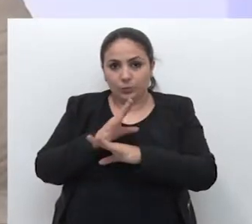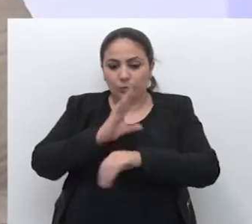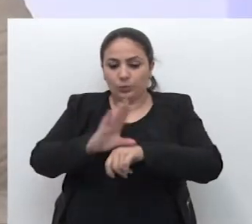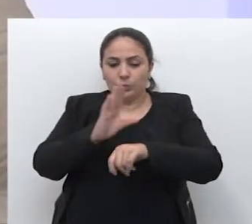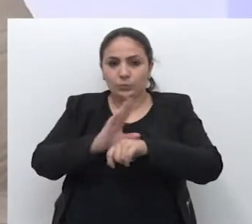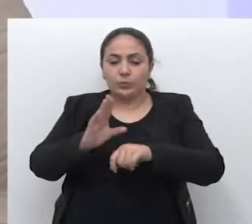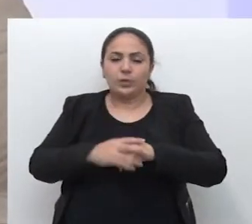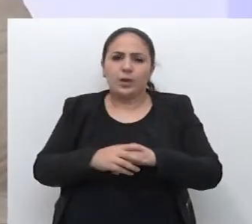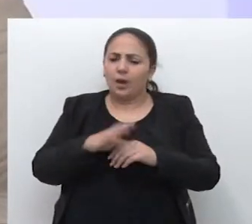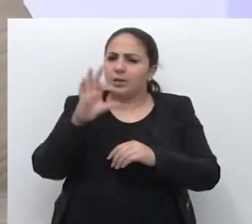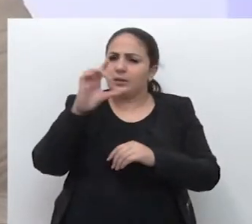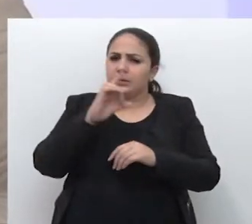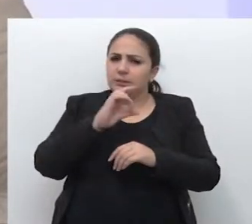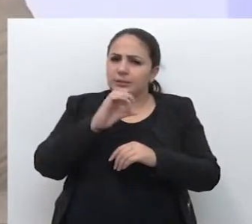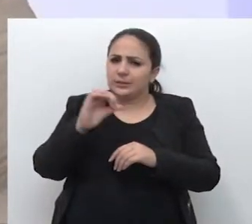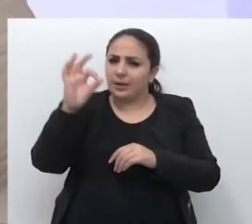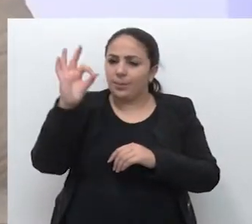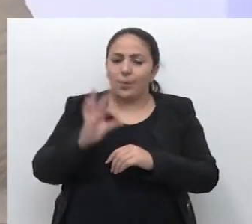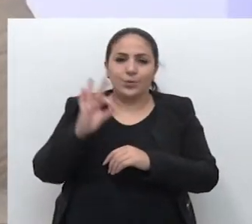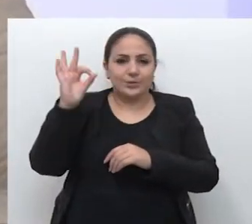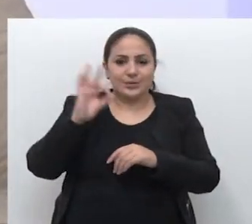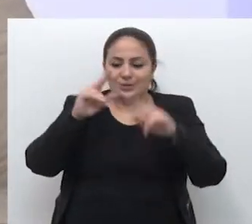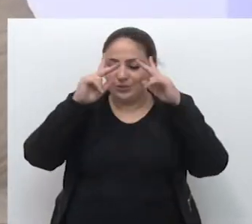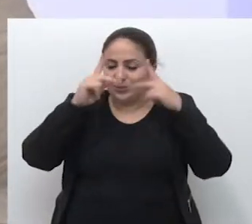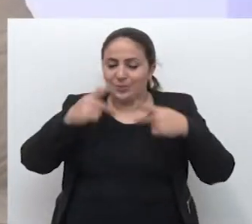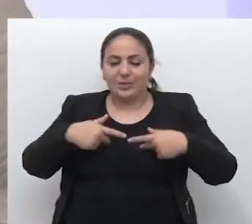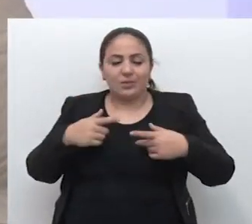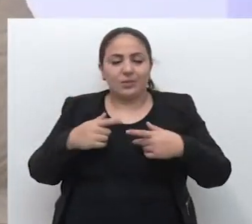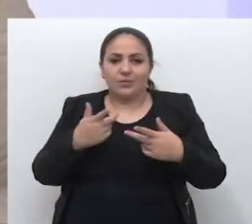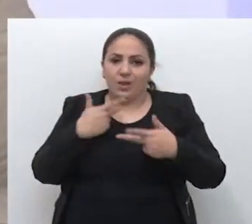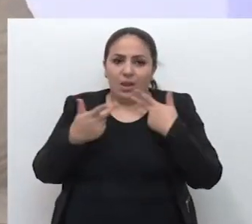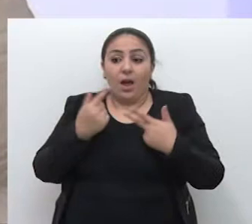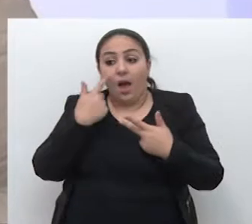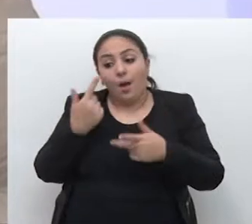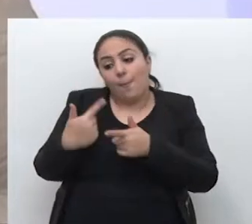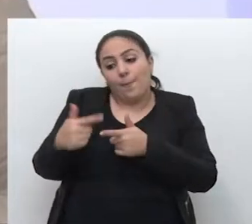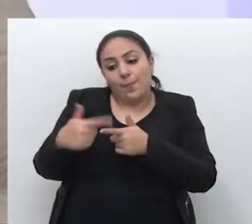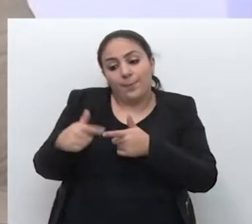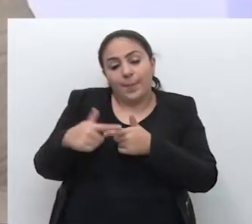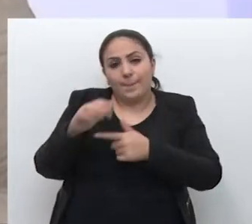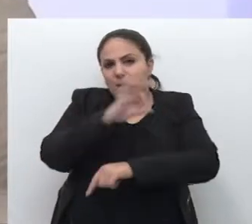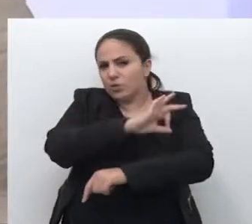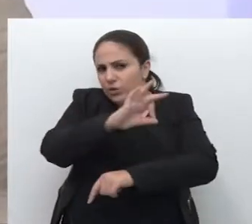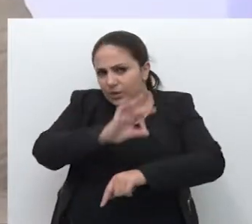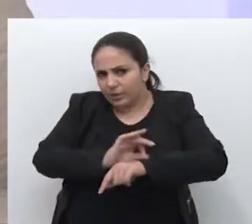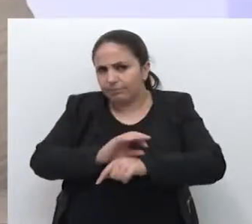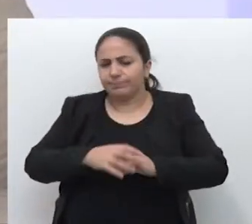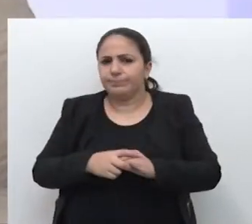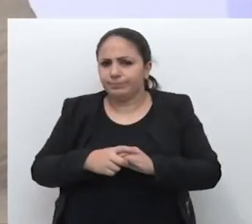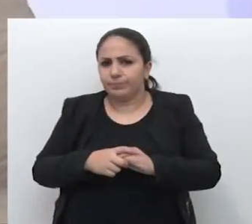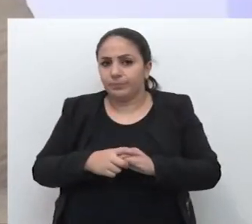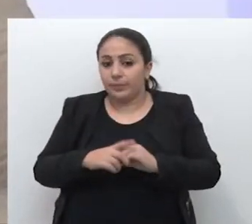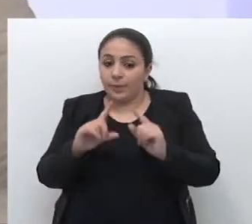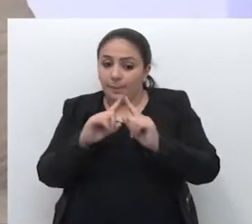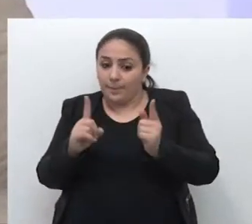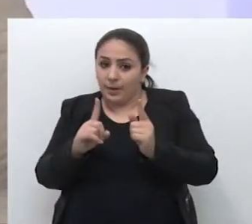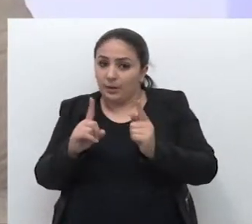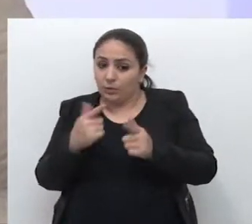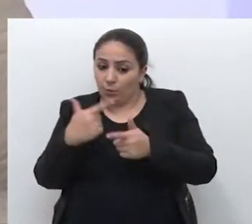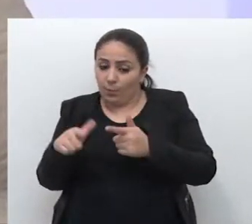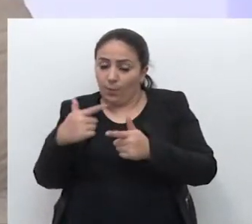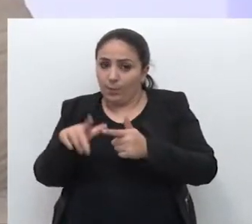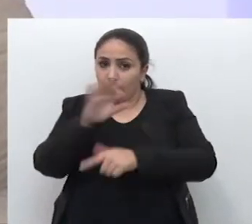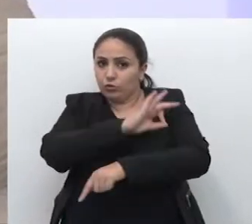de curso, que ele é 100% humano. Por quê? Aí falam, tem o problema da engenharia, mas o problema